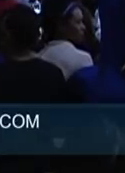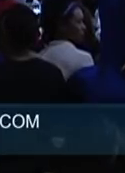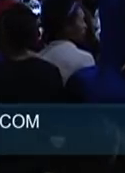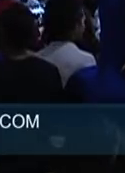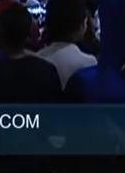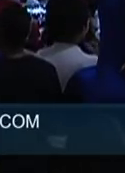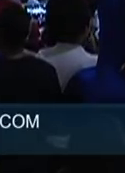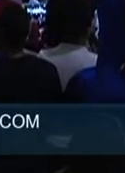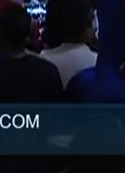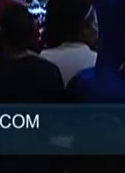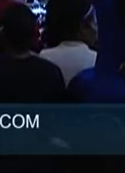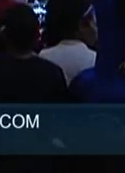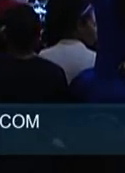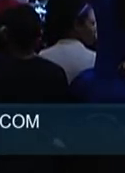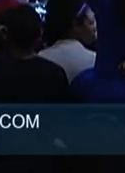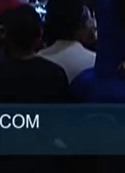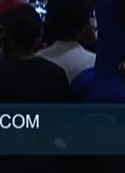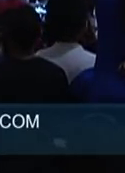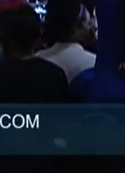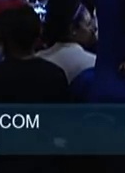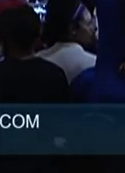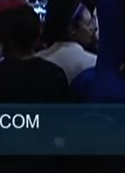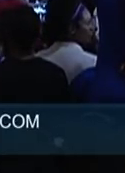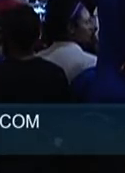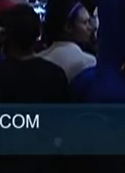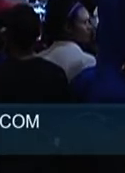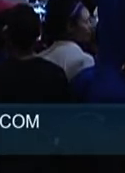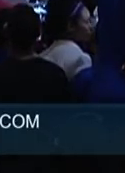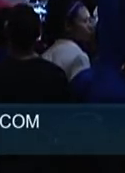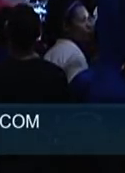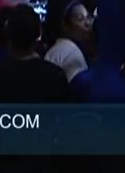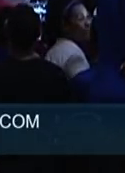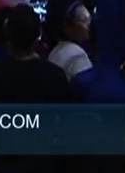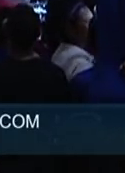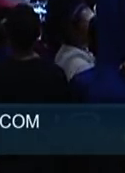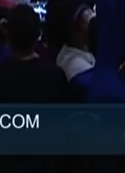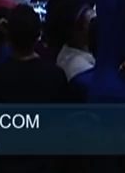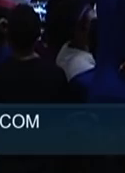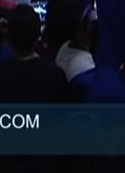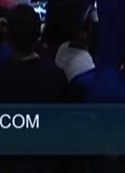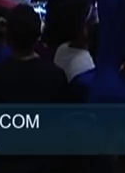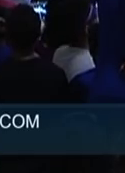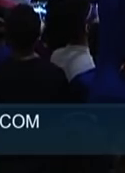Convidamos agora o companheiro Roberto Laureano,